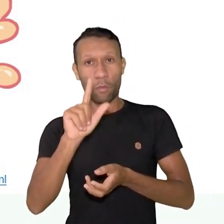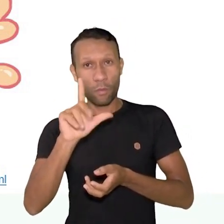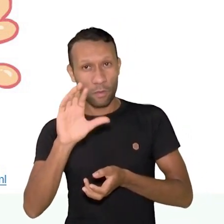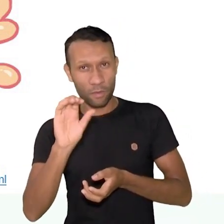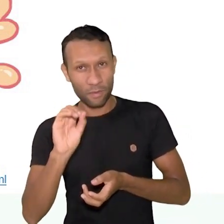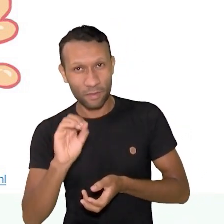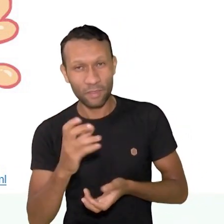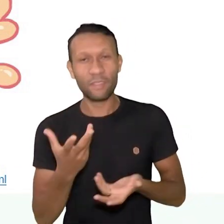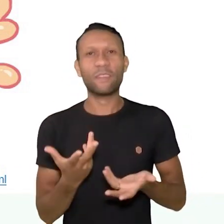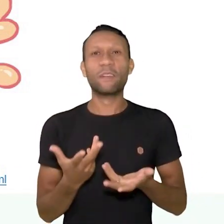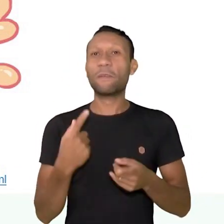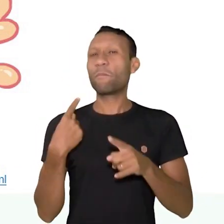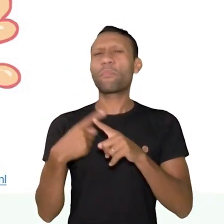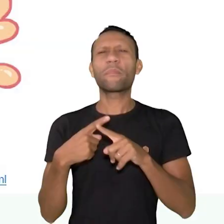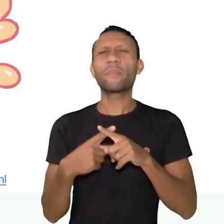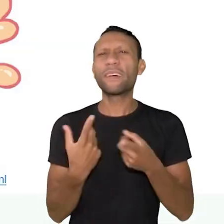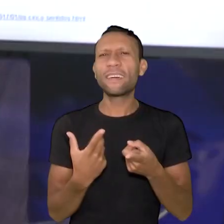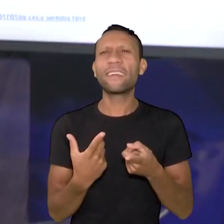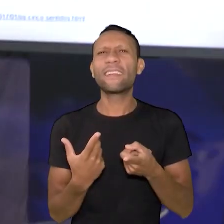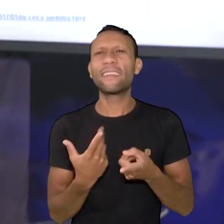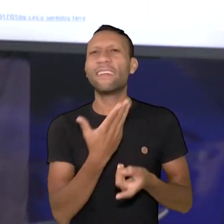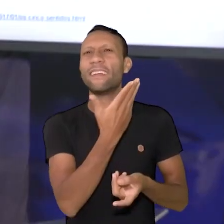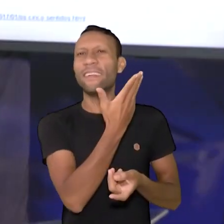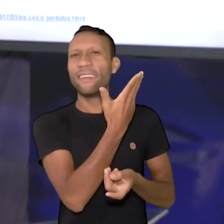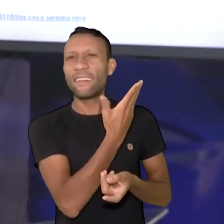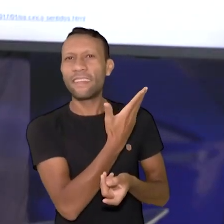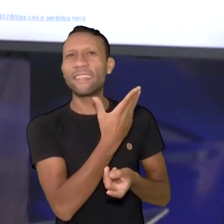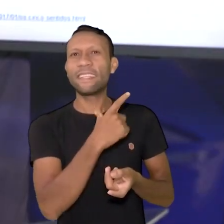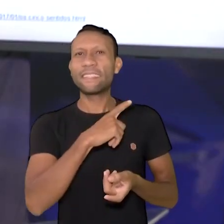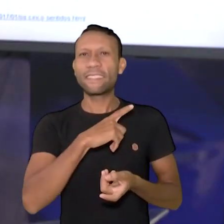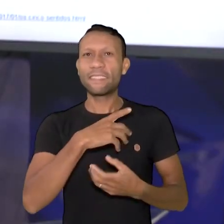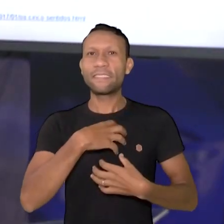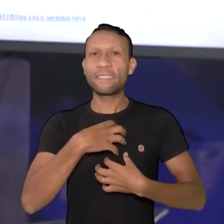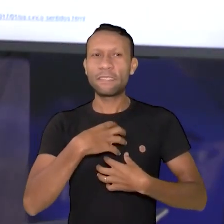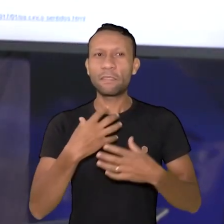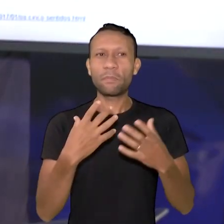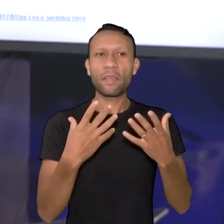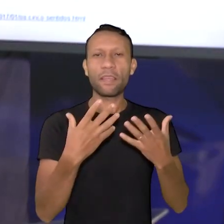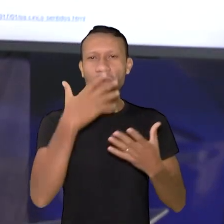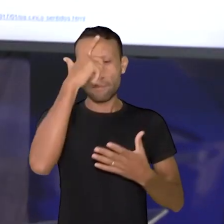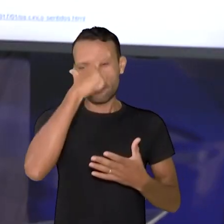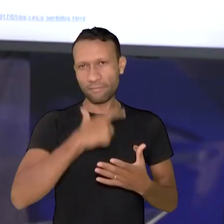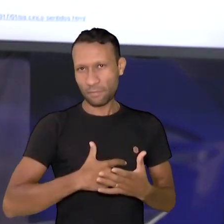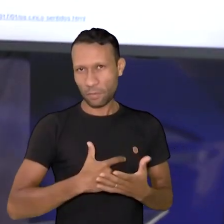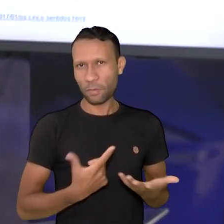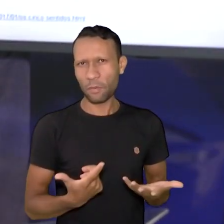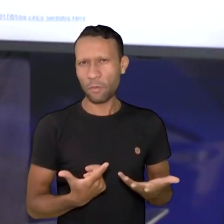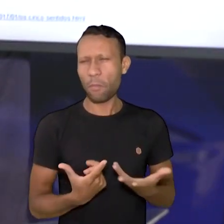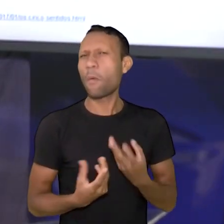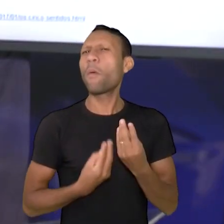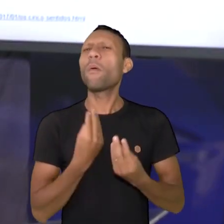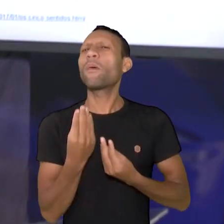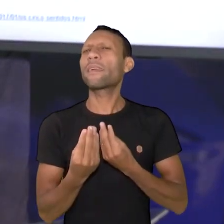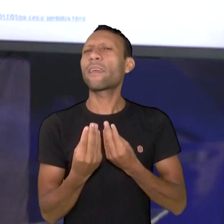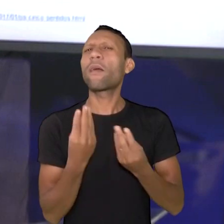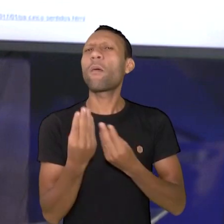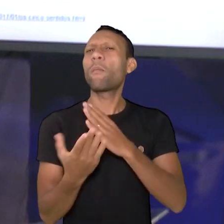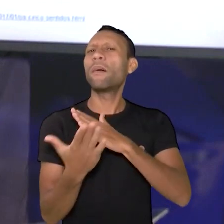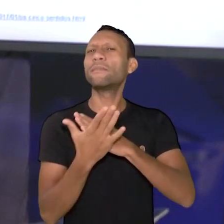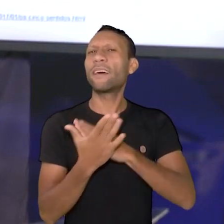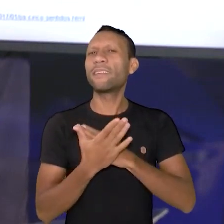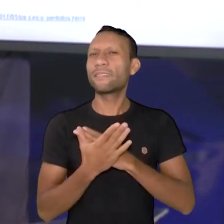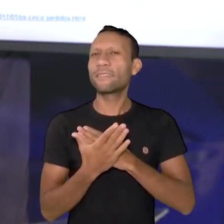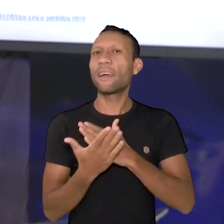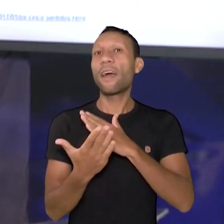saber é que quando a gente fala desse carinha, a gente está falando dos nossos sentidos. E aí, o que é que isso ajuda?